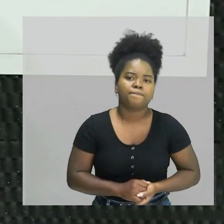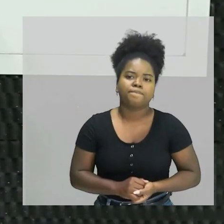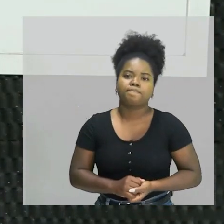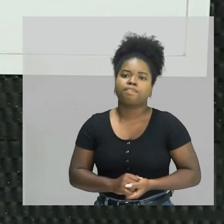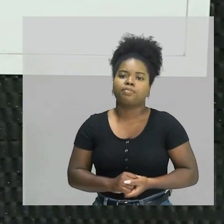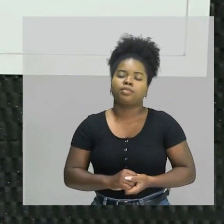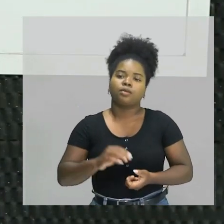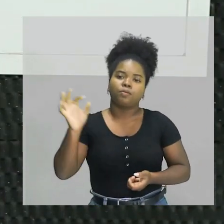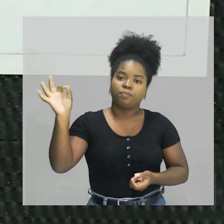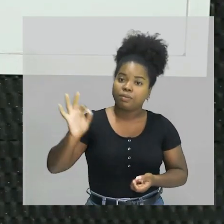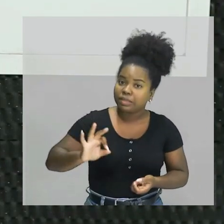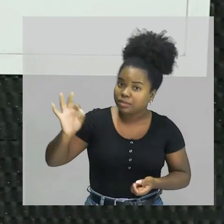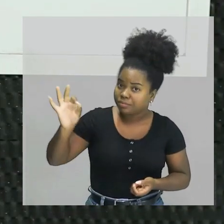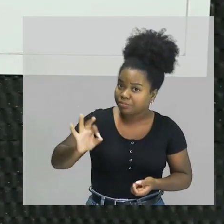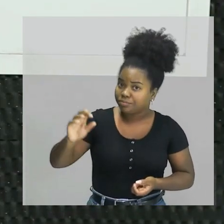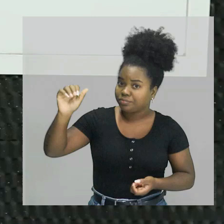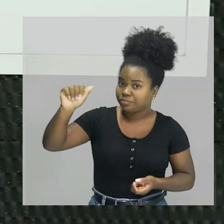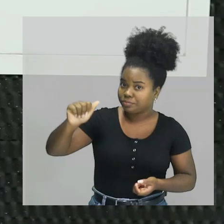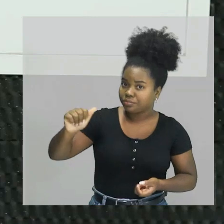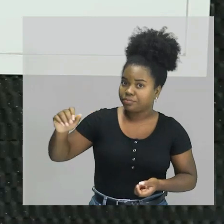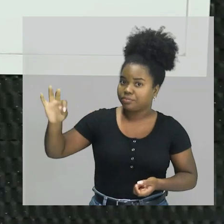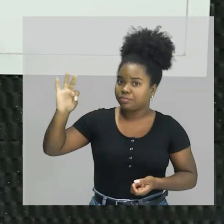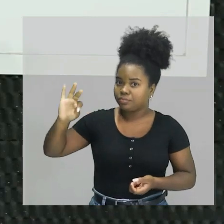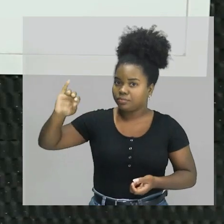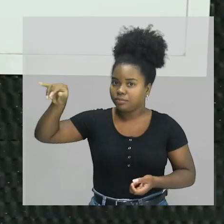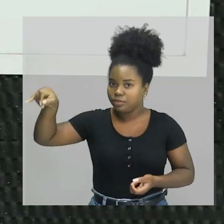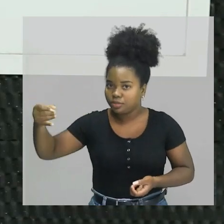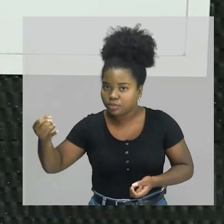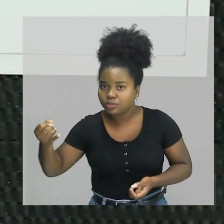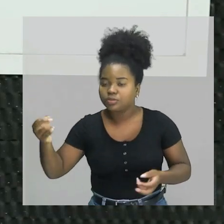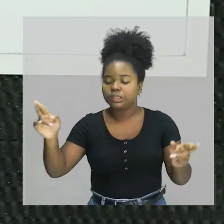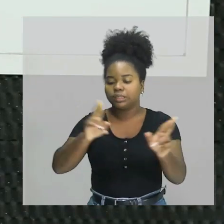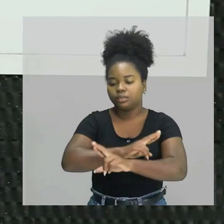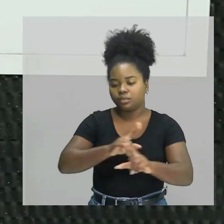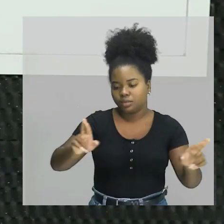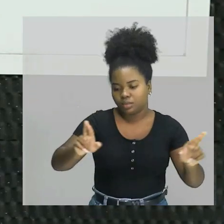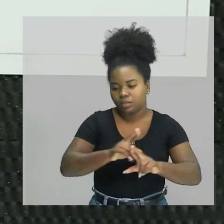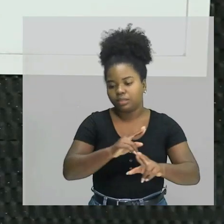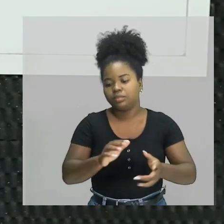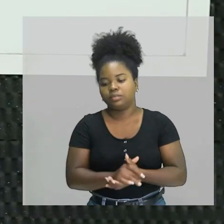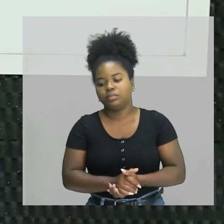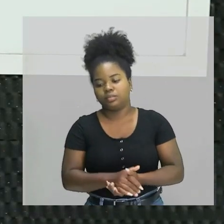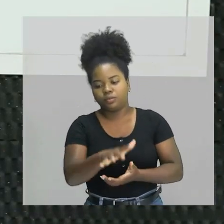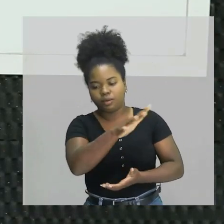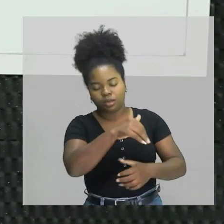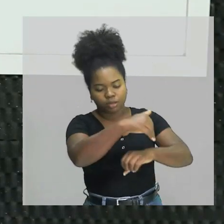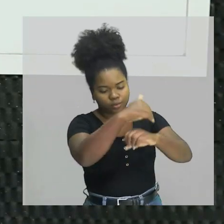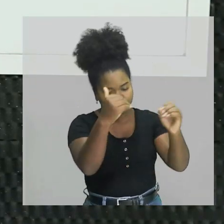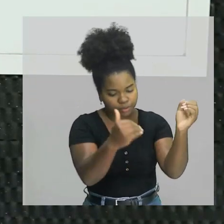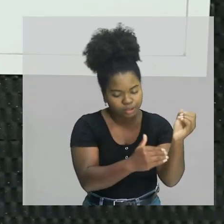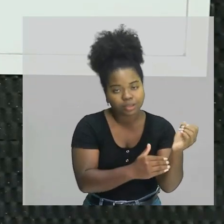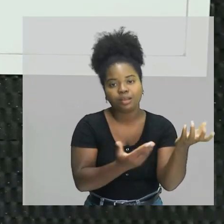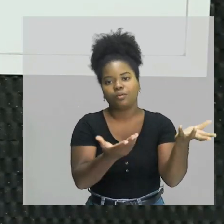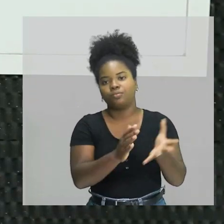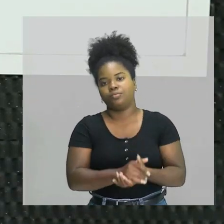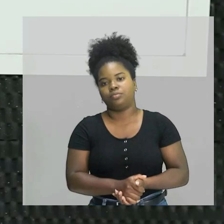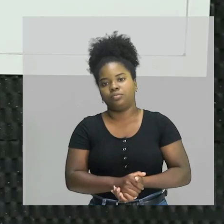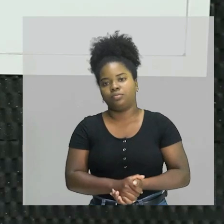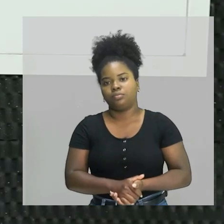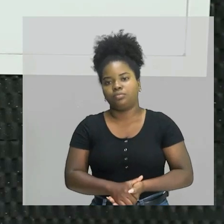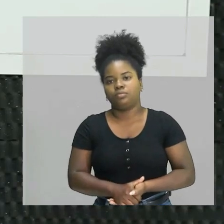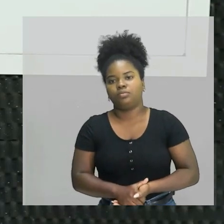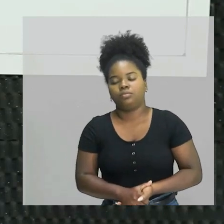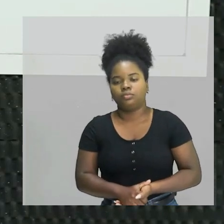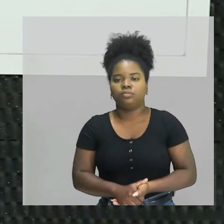o percentual da área que ficou de João em relação à área do terreno, a primeira coisa a se fazer é calcular essa área total,